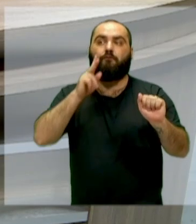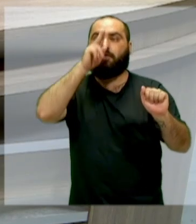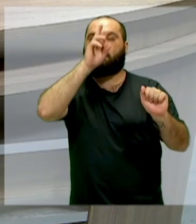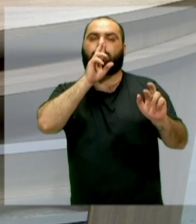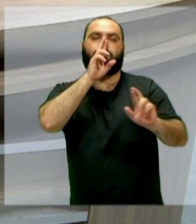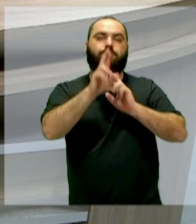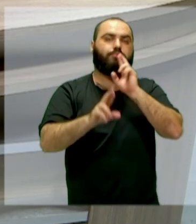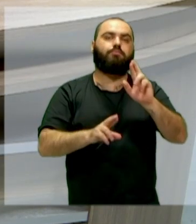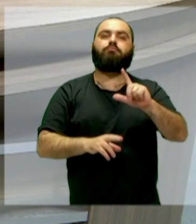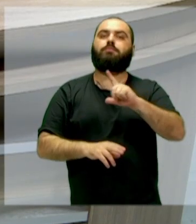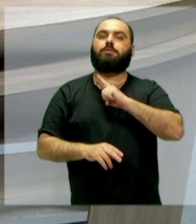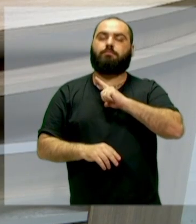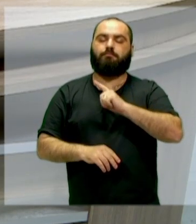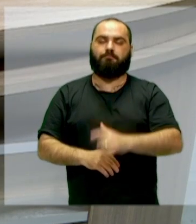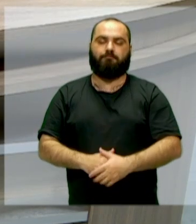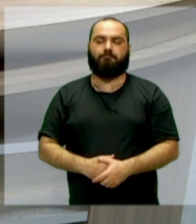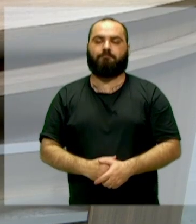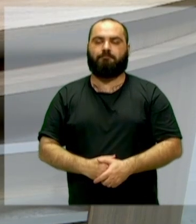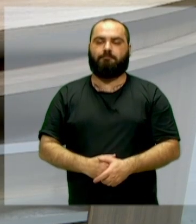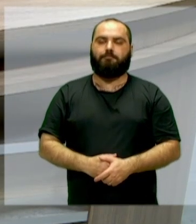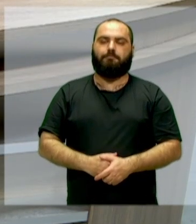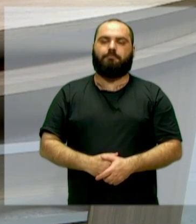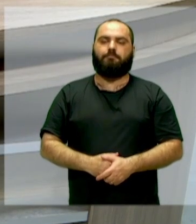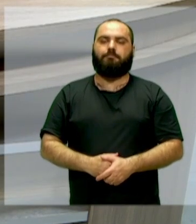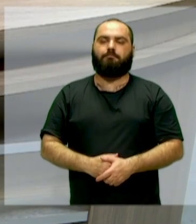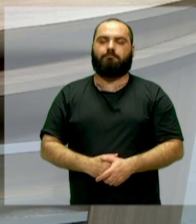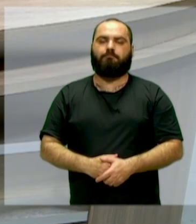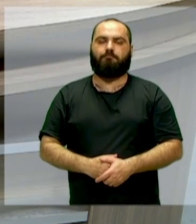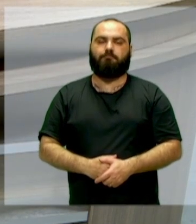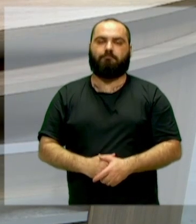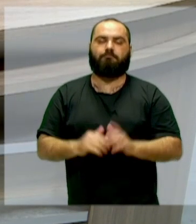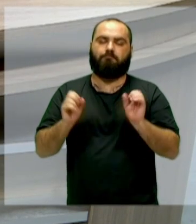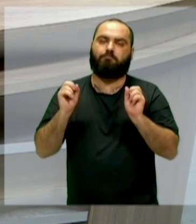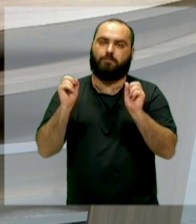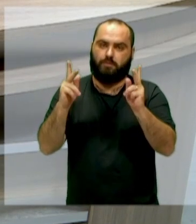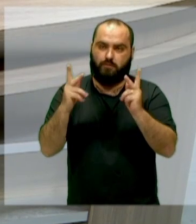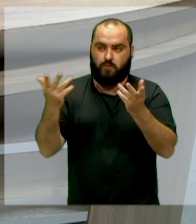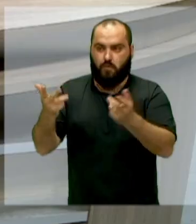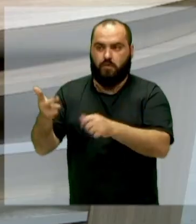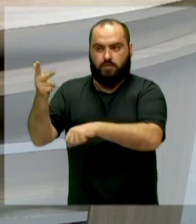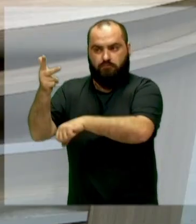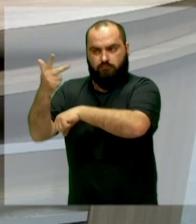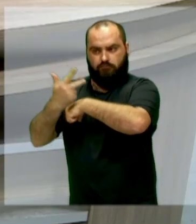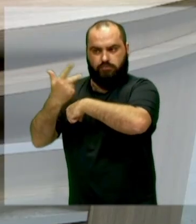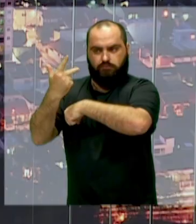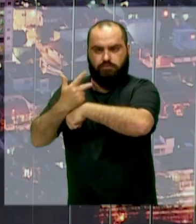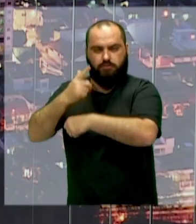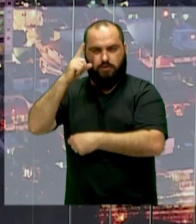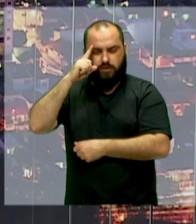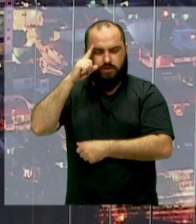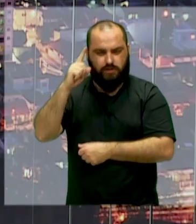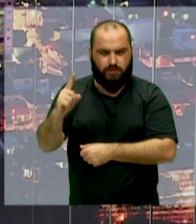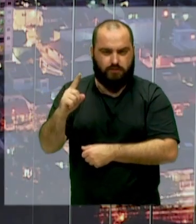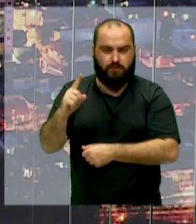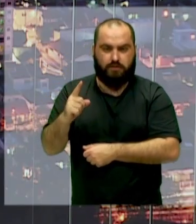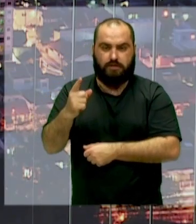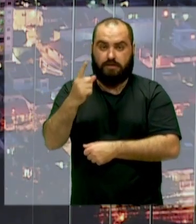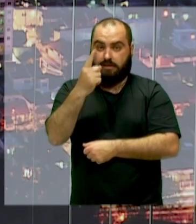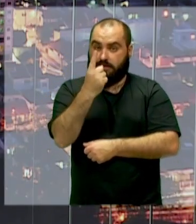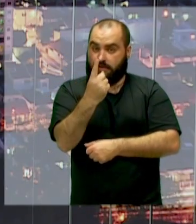eh a gente tá entrando aí daqui um pouquinho né Hoje nós estamos gravando aqui é dia